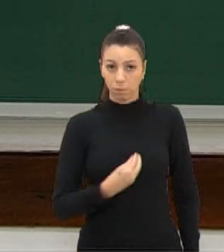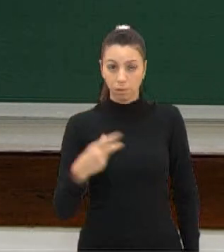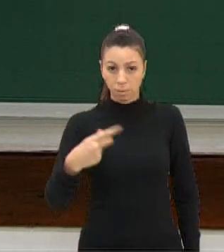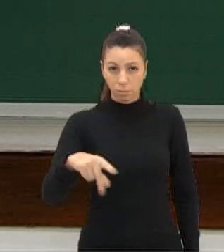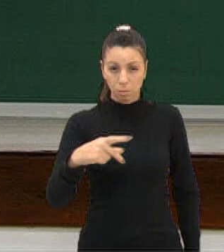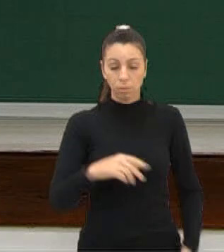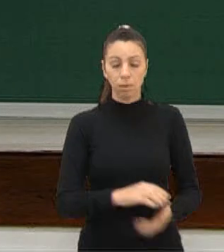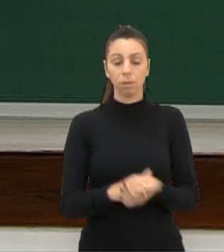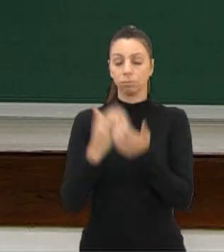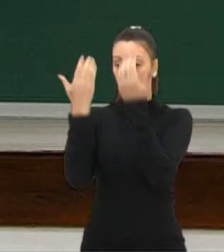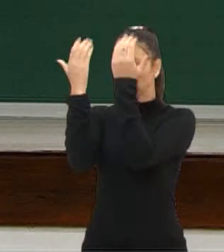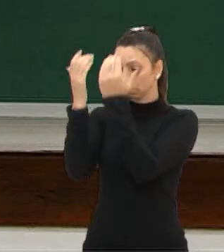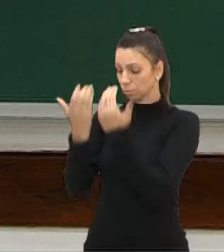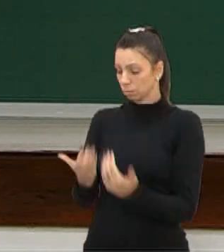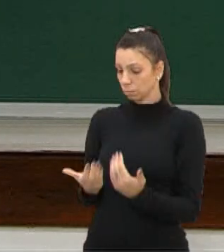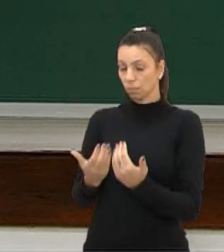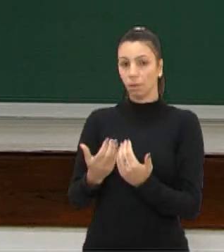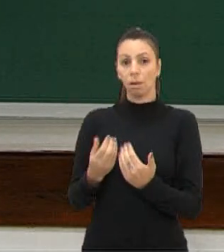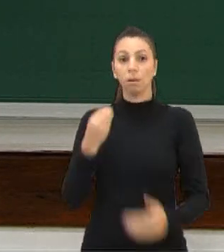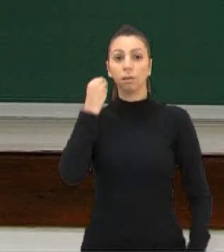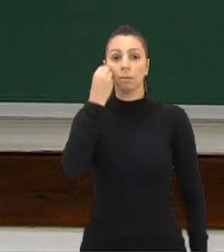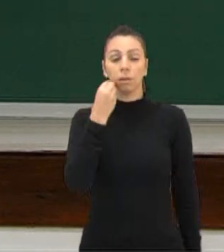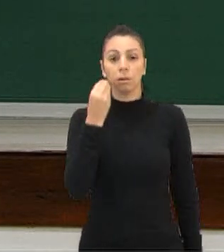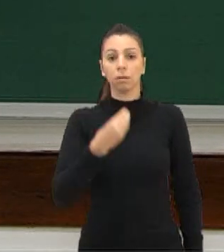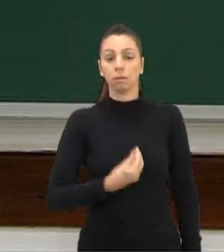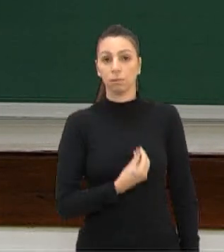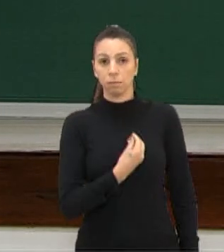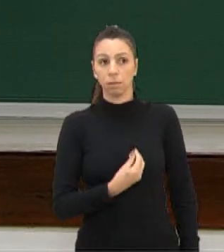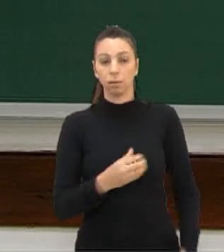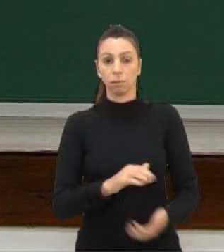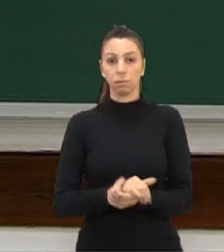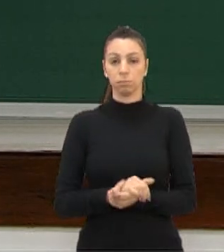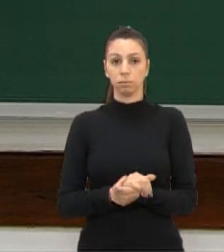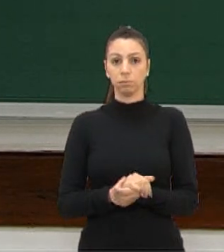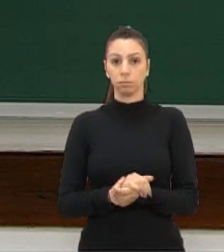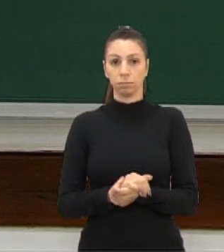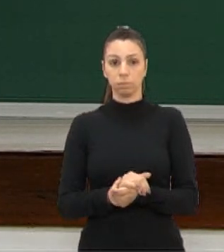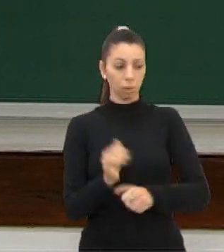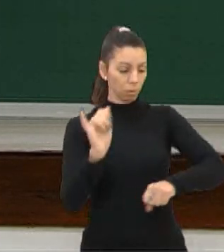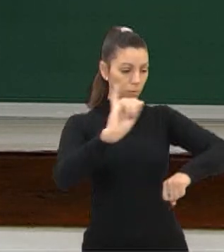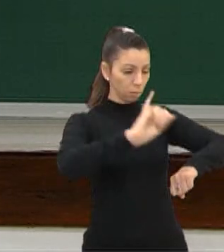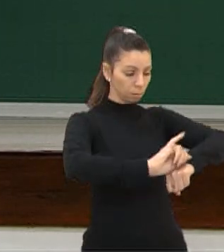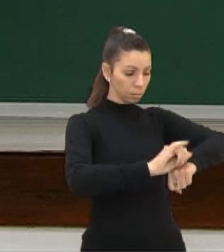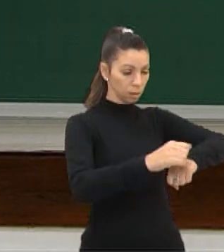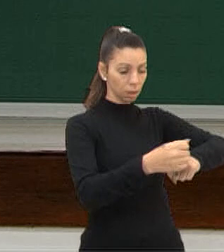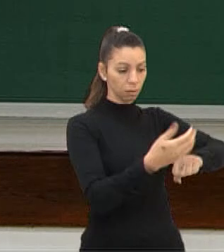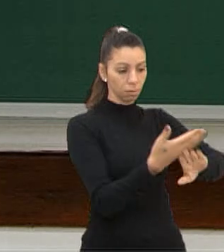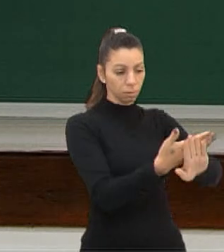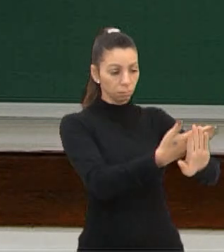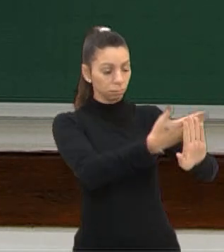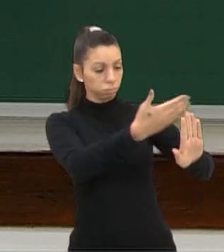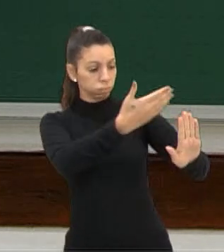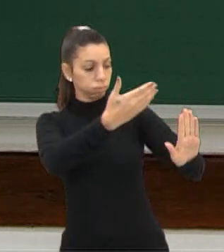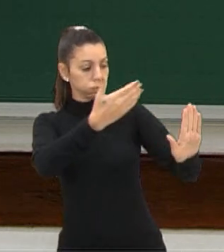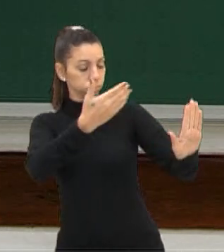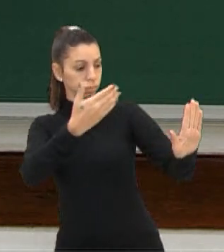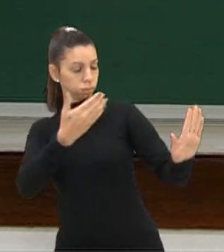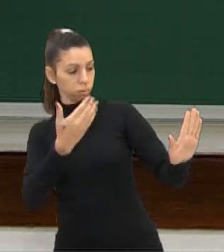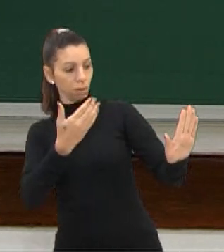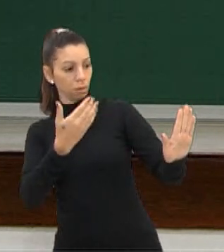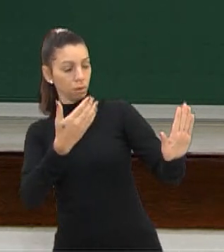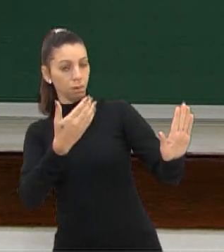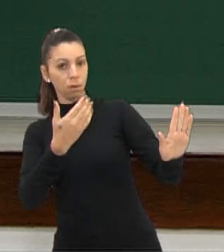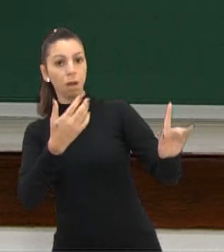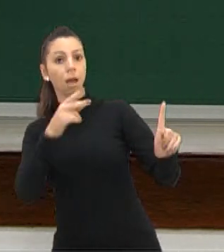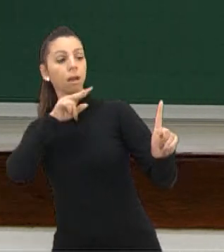está tentando analisar a sua experiência de vida. Você se afasta do seu objeto. Você se afasta um pouco da sua realidade